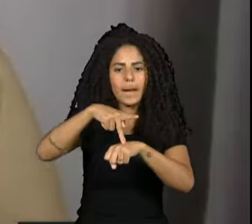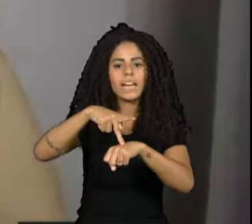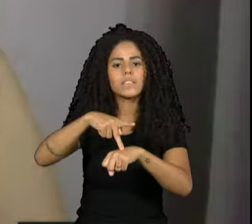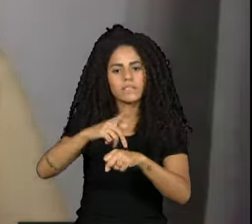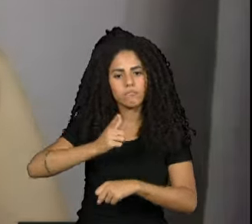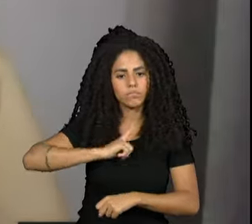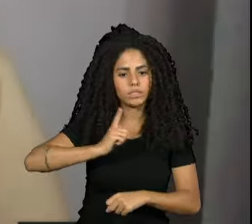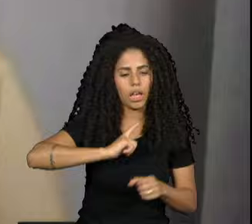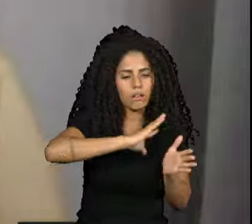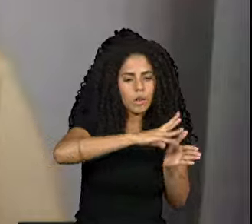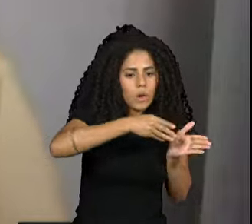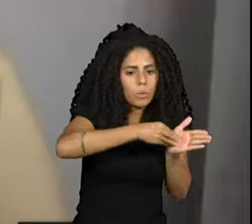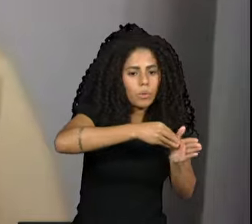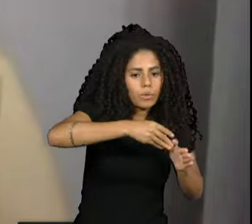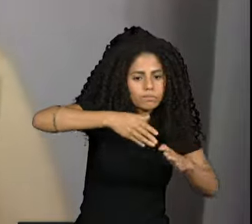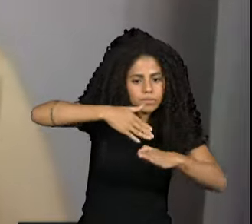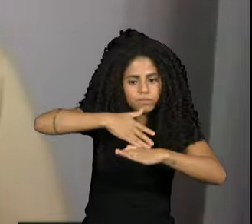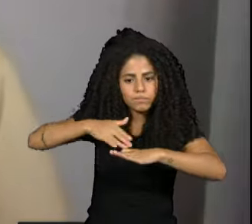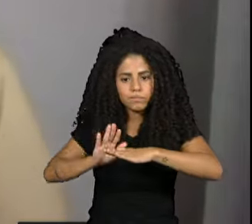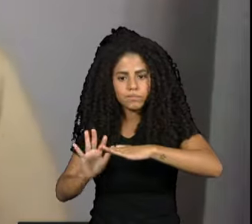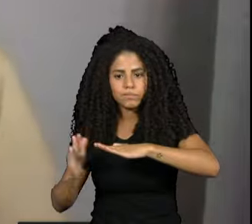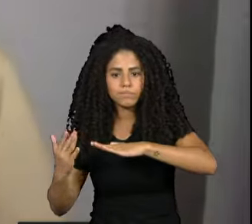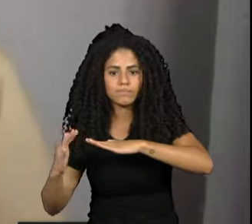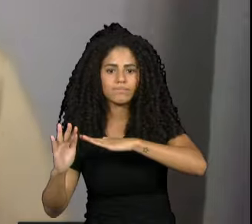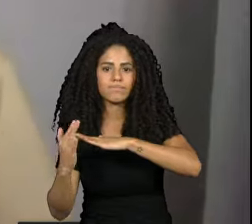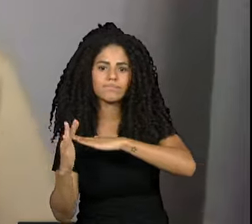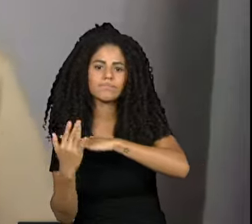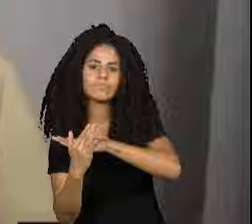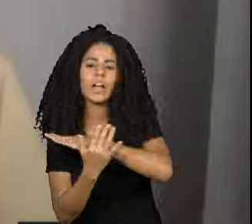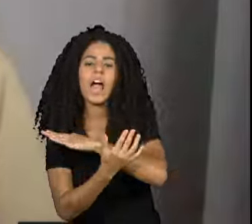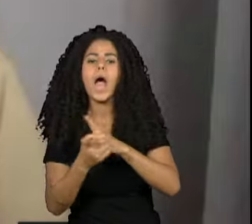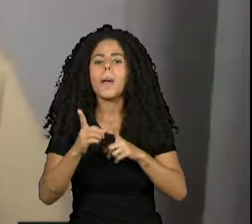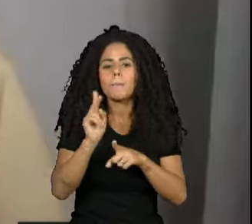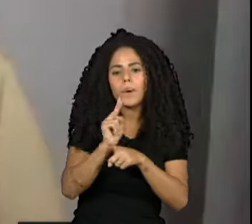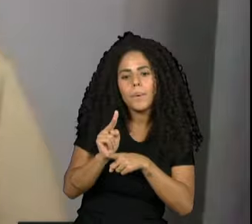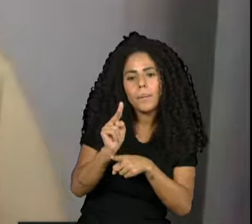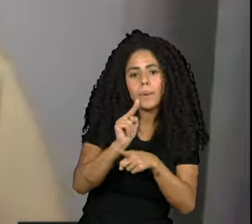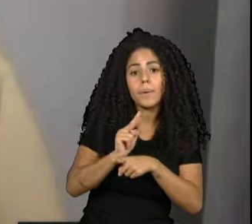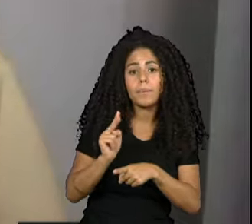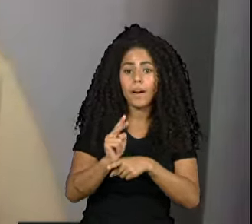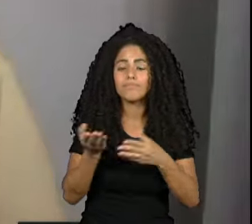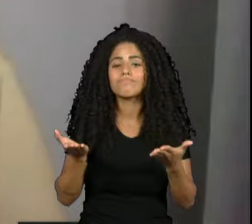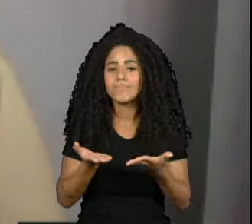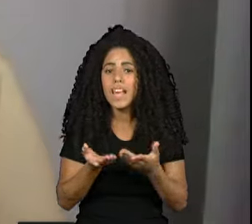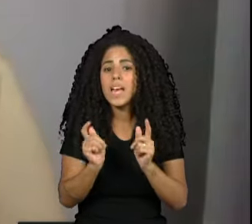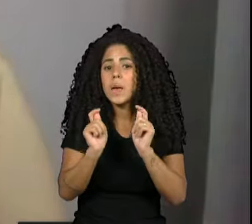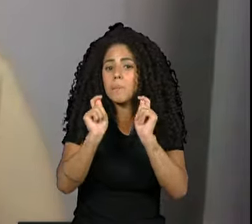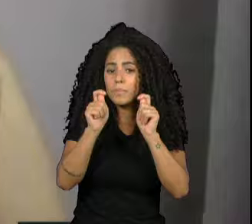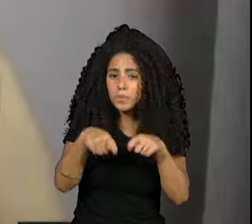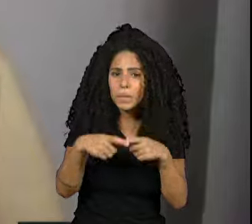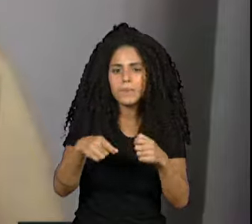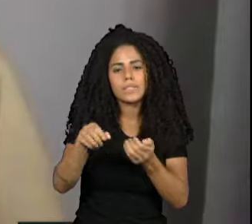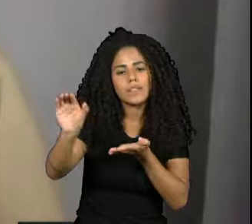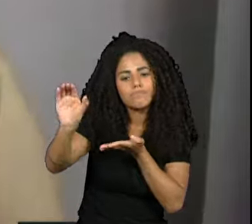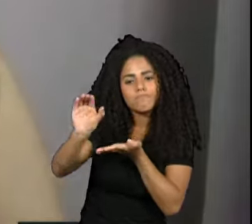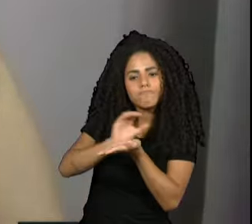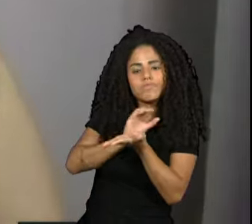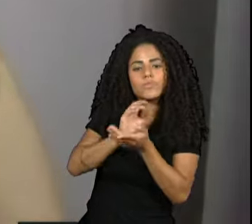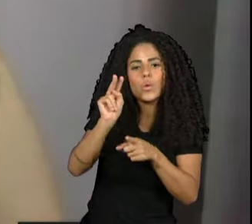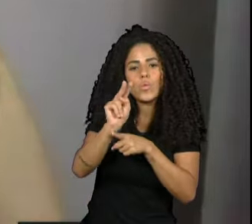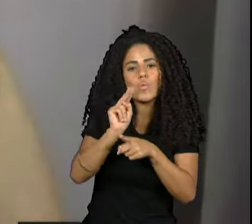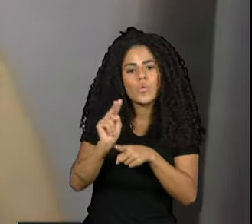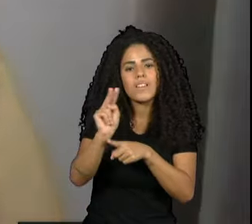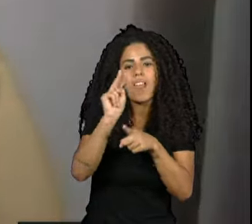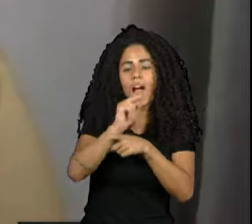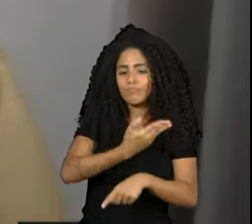da sua população amazônica, porque eles protegem a floresta. Mas, para isso, eles têm que ser subsidiados, serem cuidados por